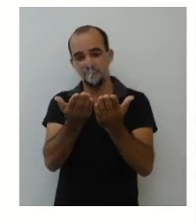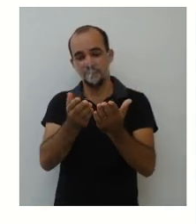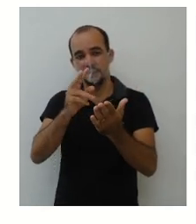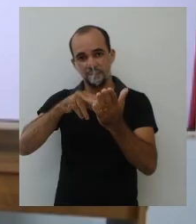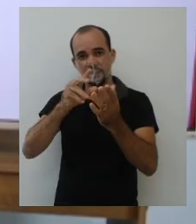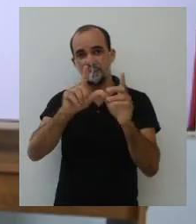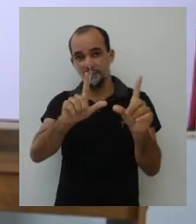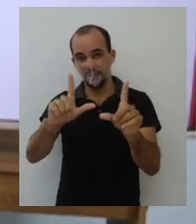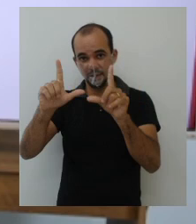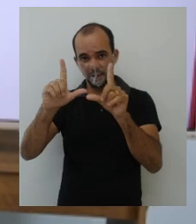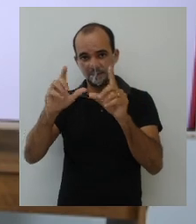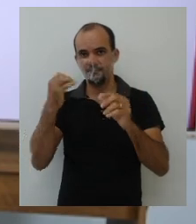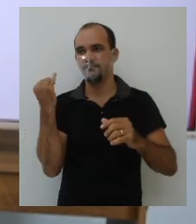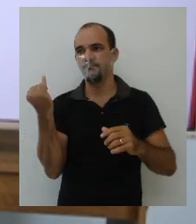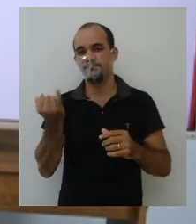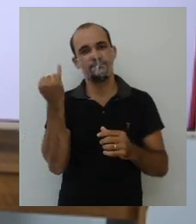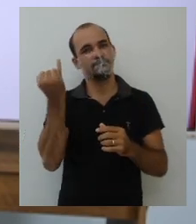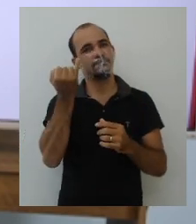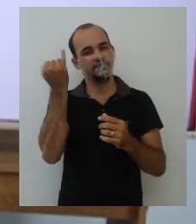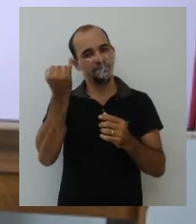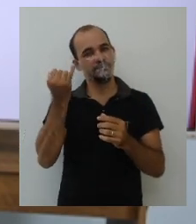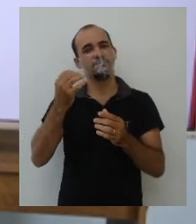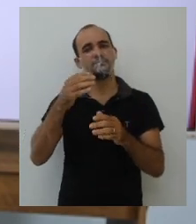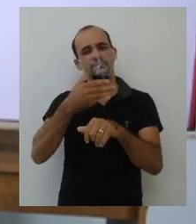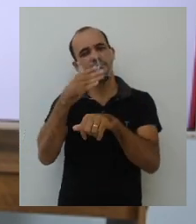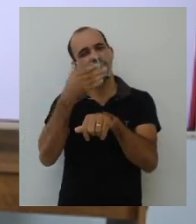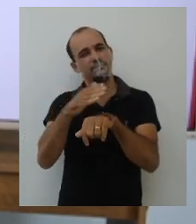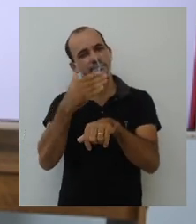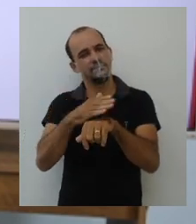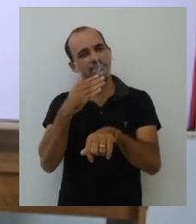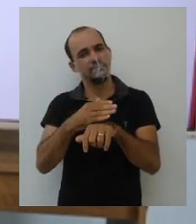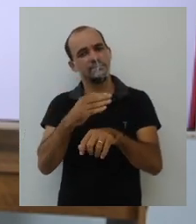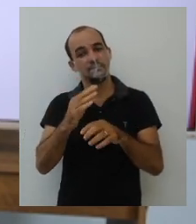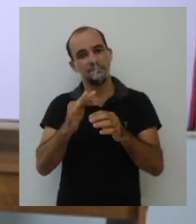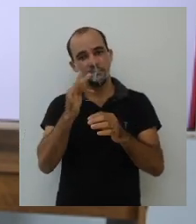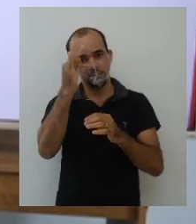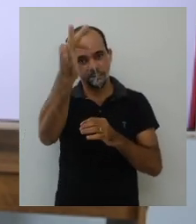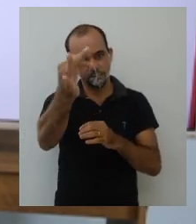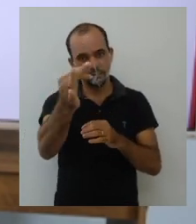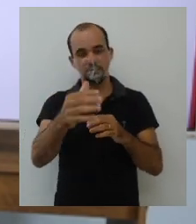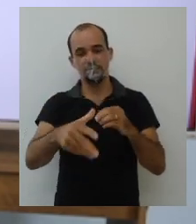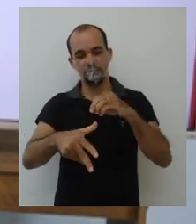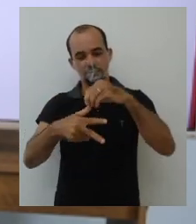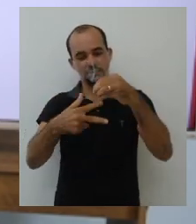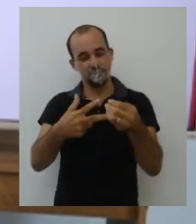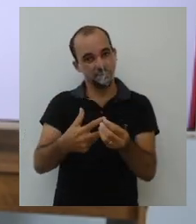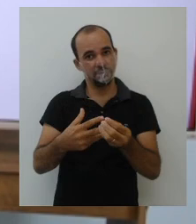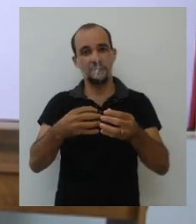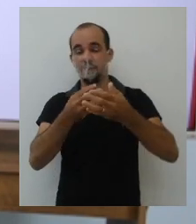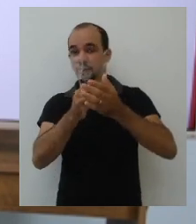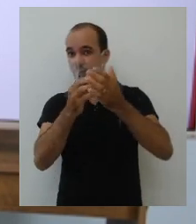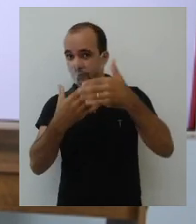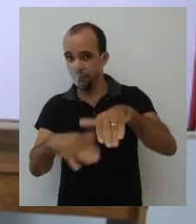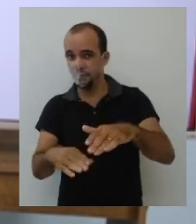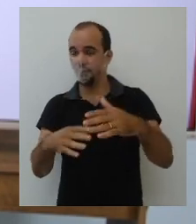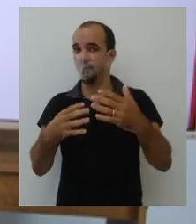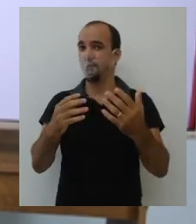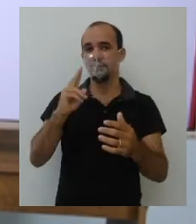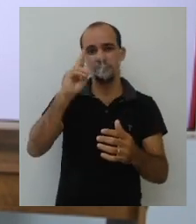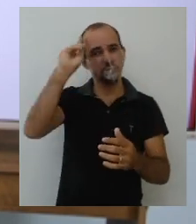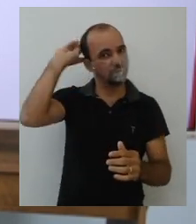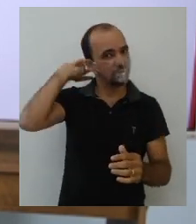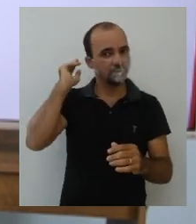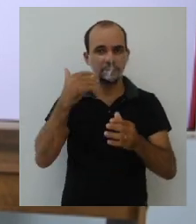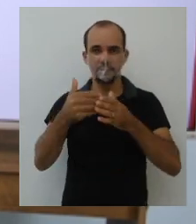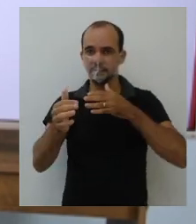de leitura, né? Diante de um Enem, diante de um concurso, e que se você conseguir resumir,